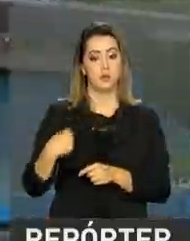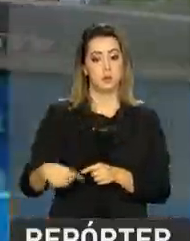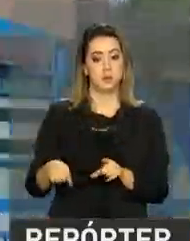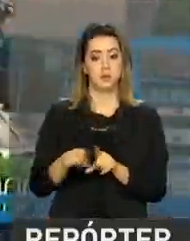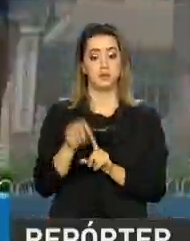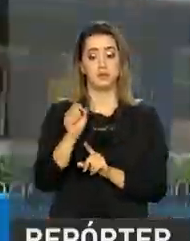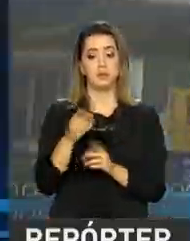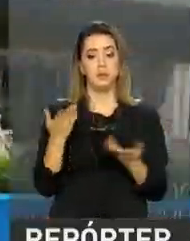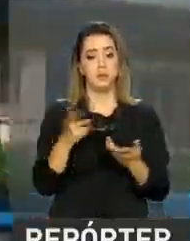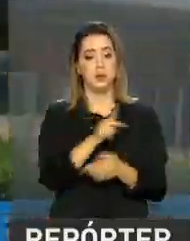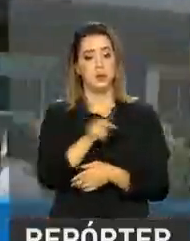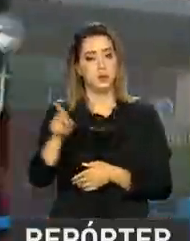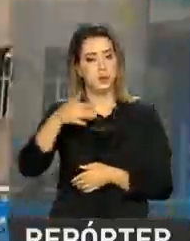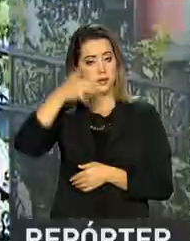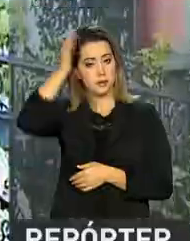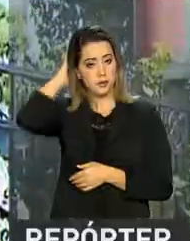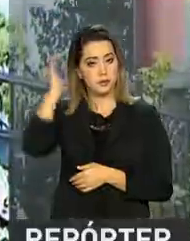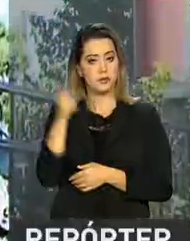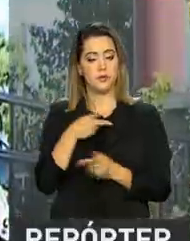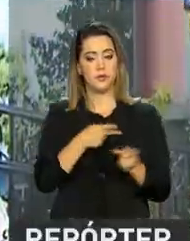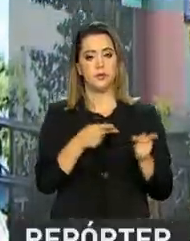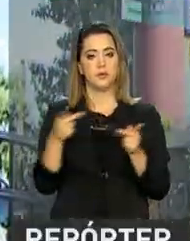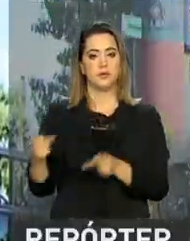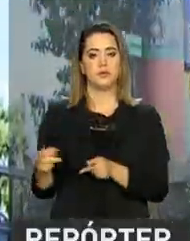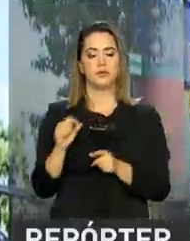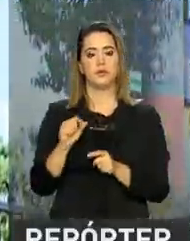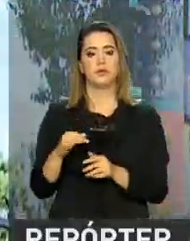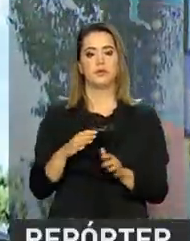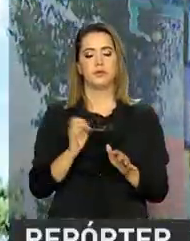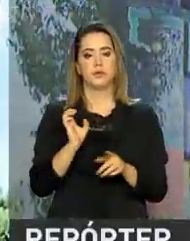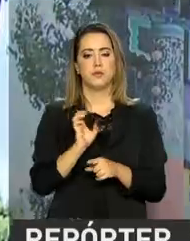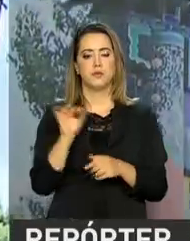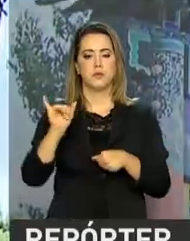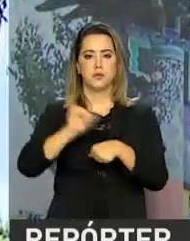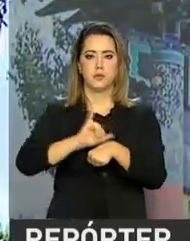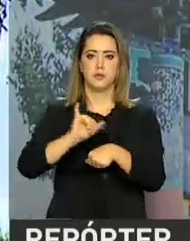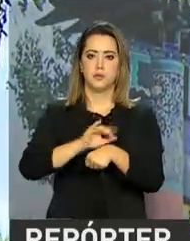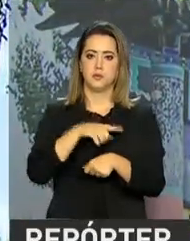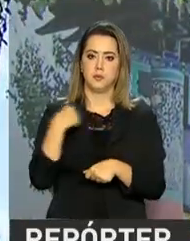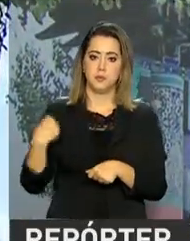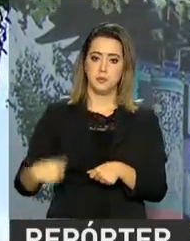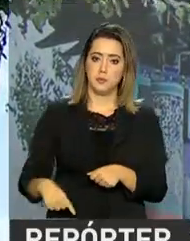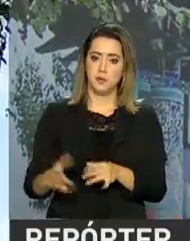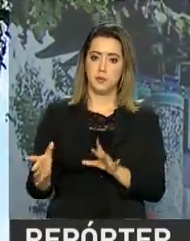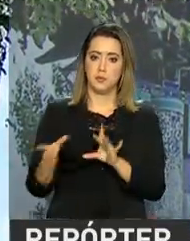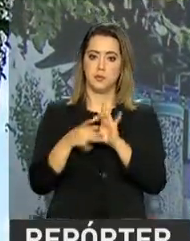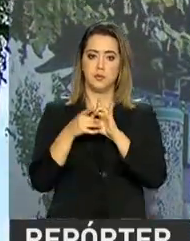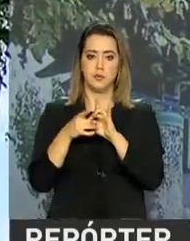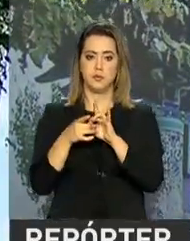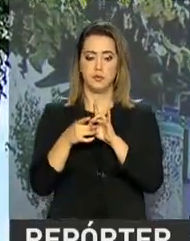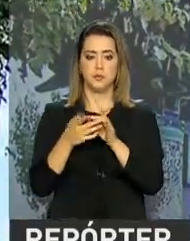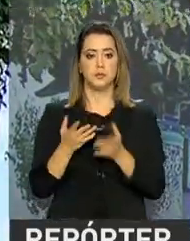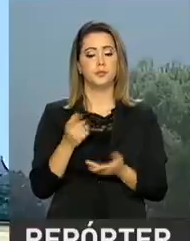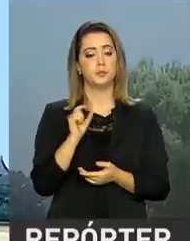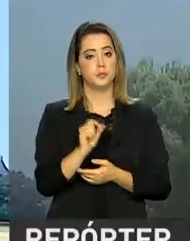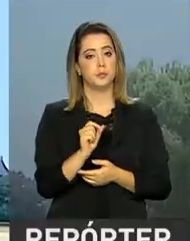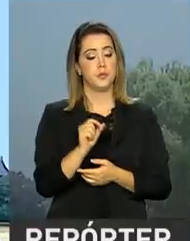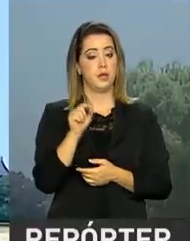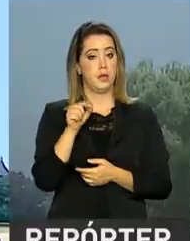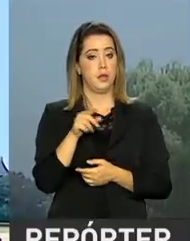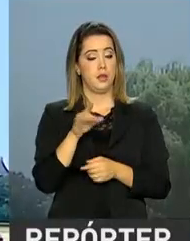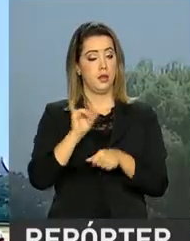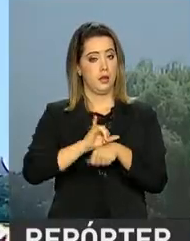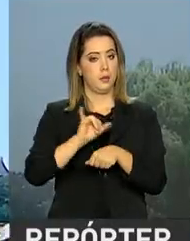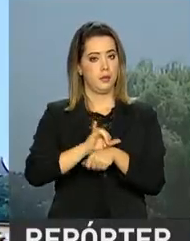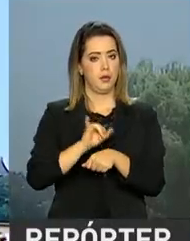faz nessa semana uma visita de estado à capital da china para estreitar as relações em pequim